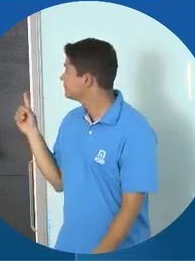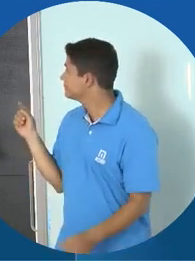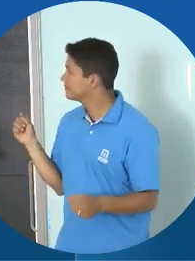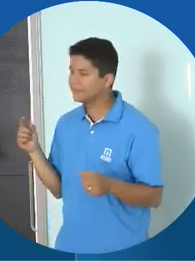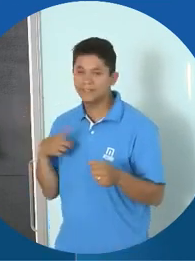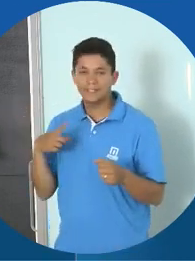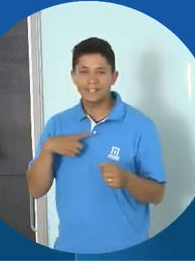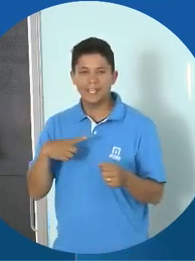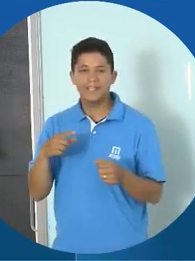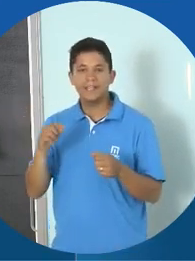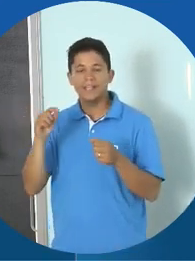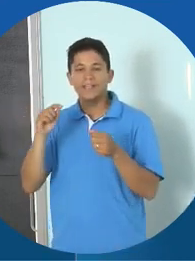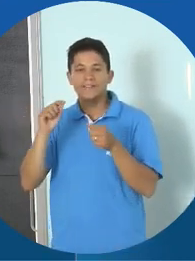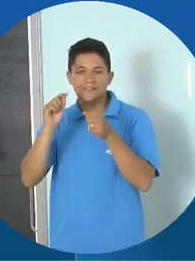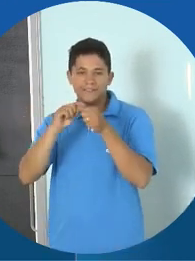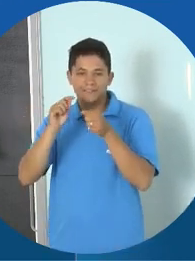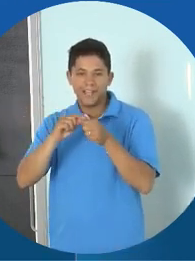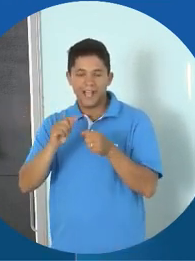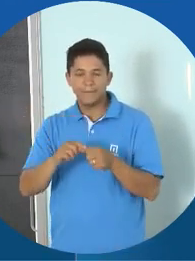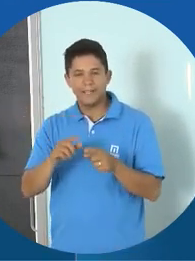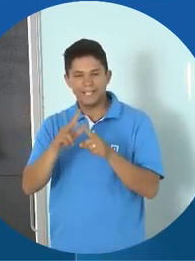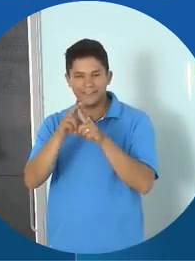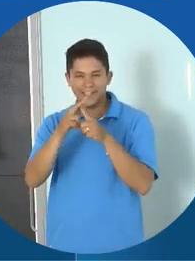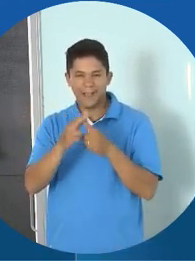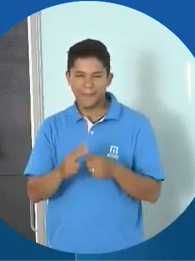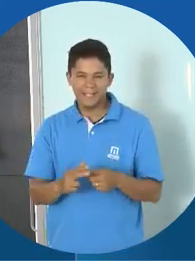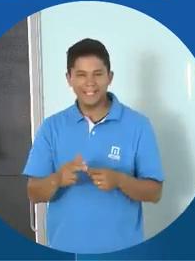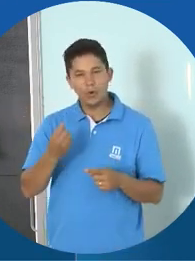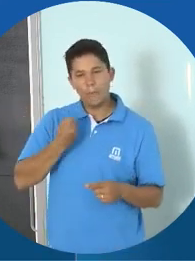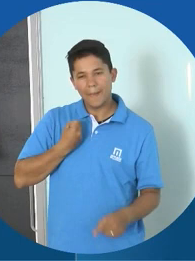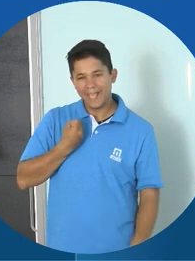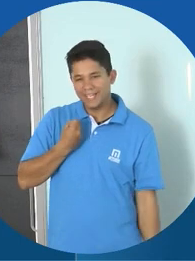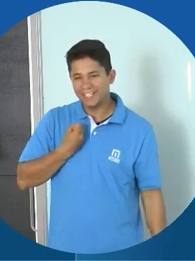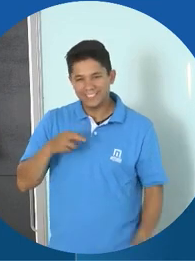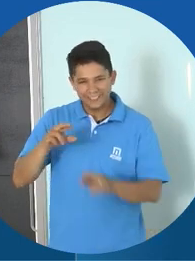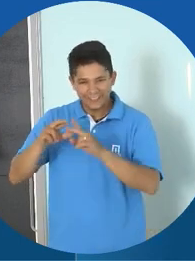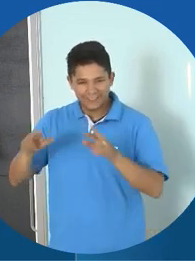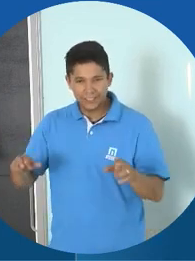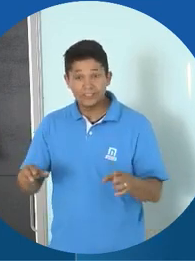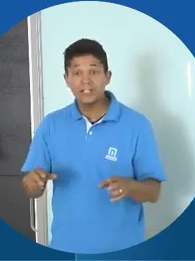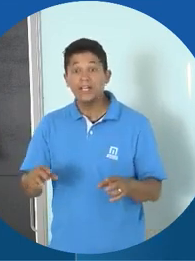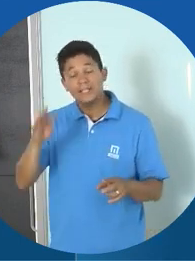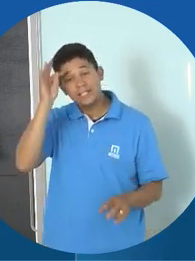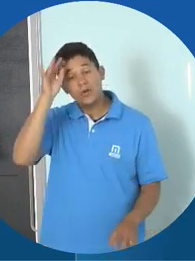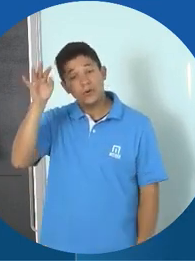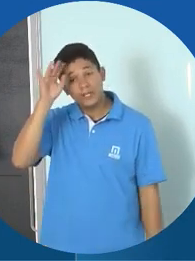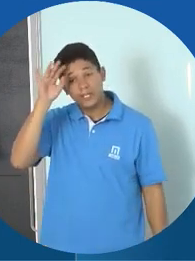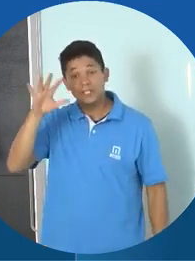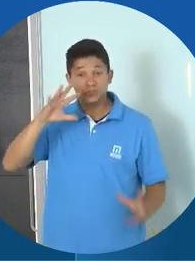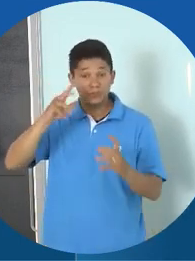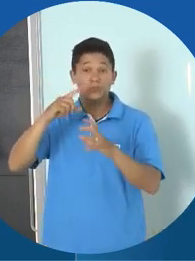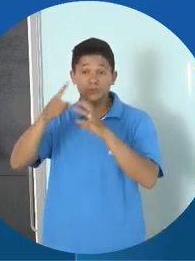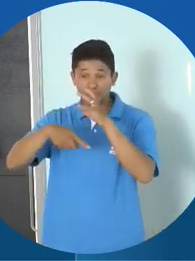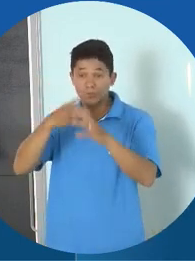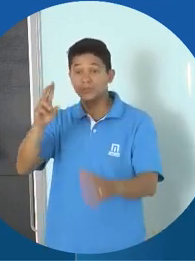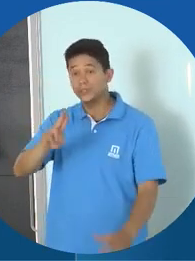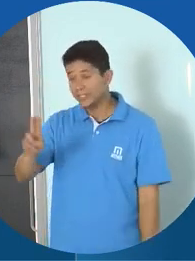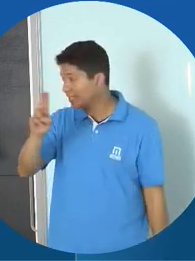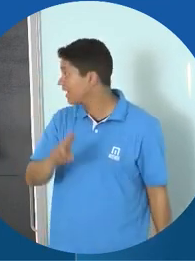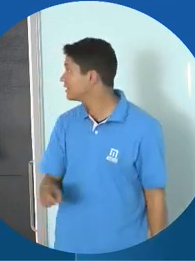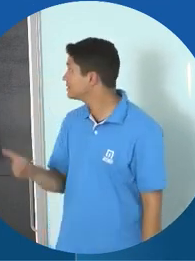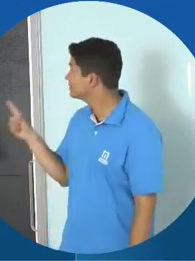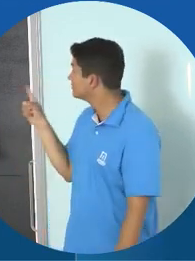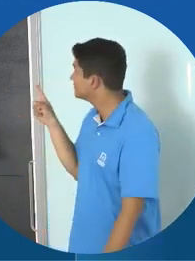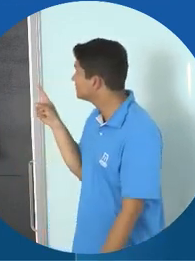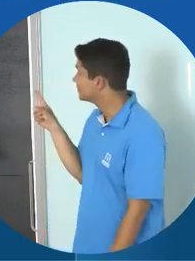ferramentas aqui numéricas, nós temos diversas teorias já consolidadas no mundo. Uma delas é essa teoria da